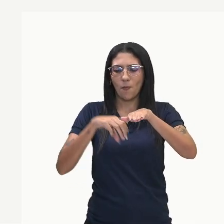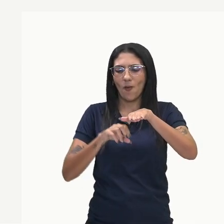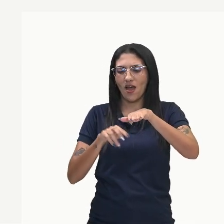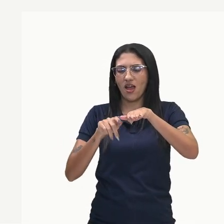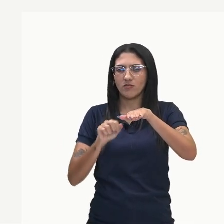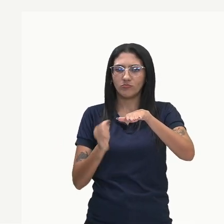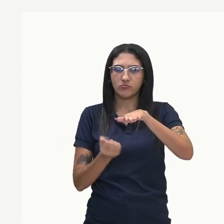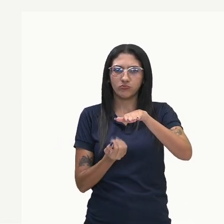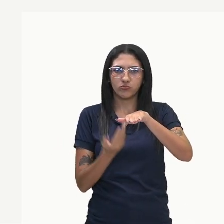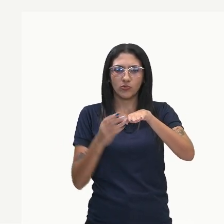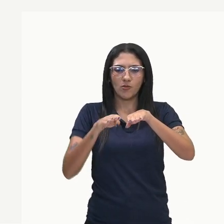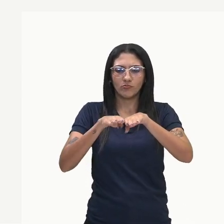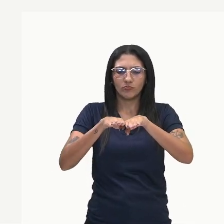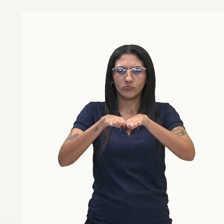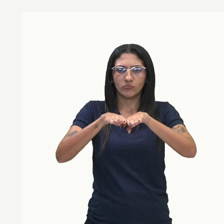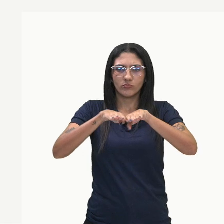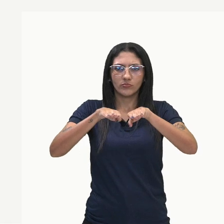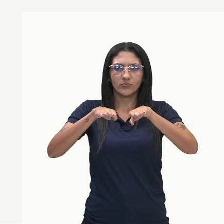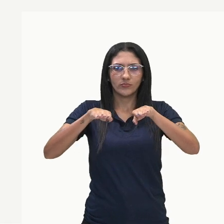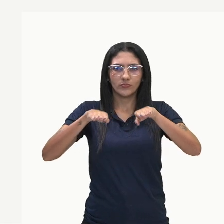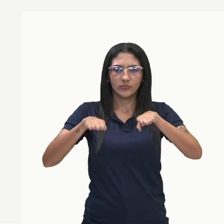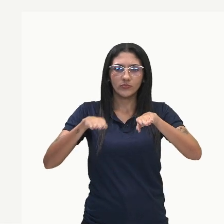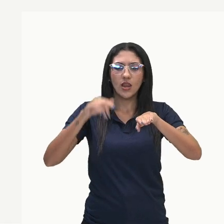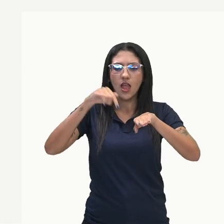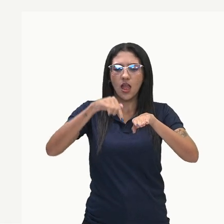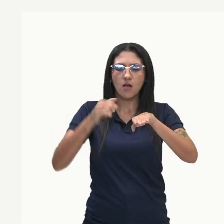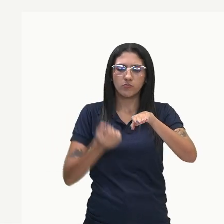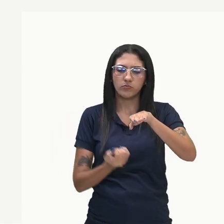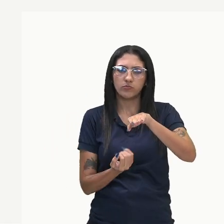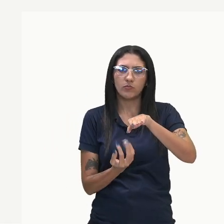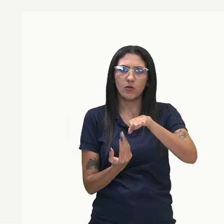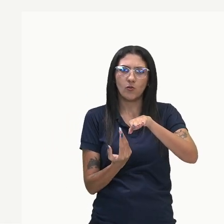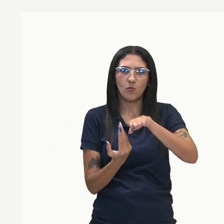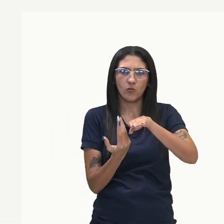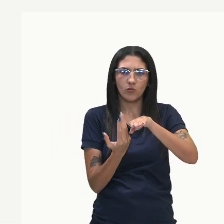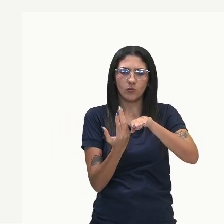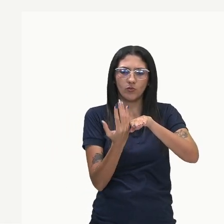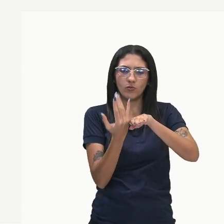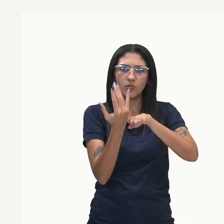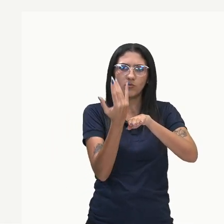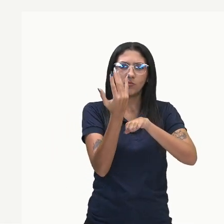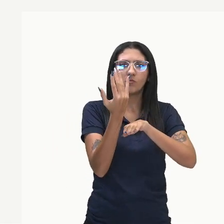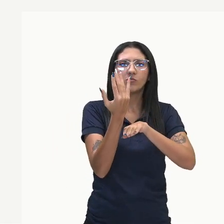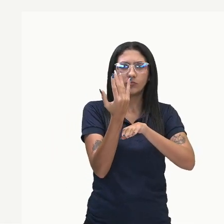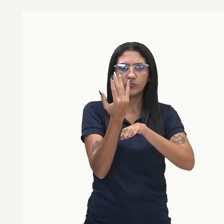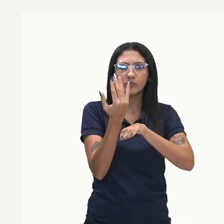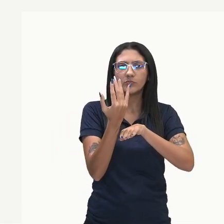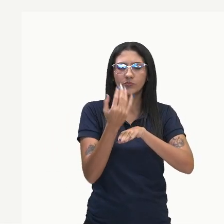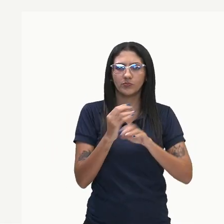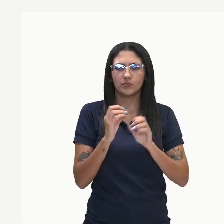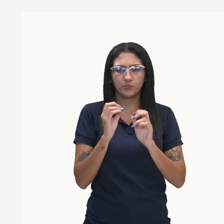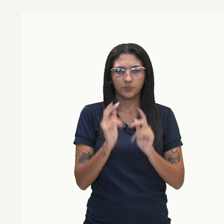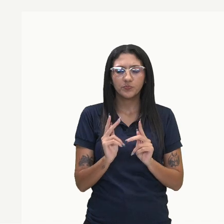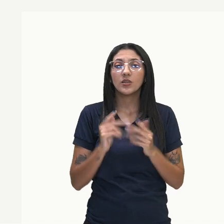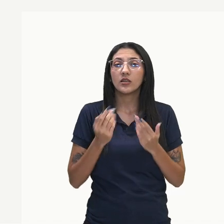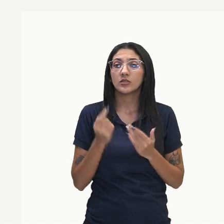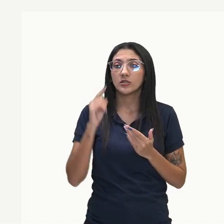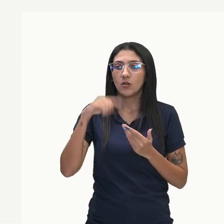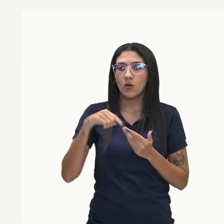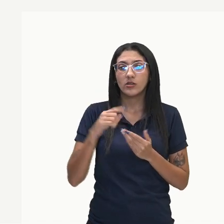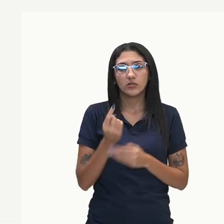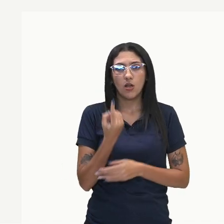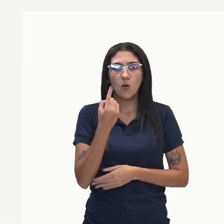Então, abriu aqui uma fenda, o vulcão entrou em erupção, esse magma vai sair, tá certo? Então, essa é uma